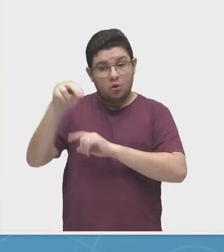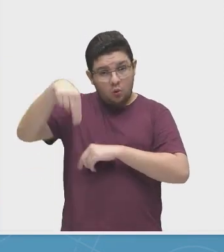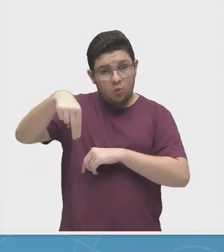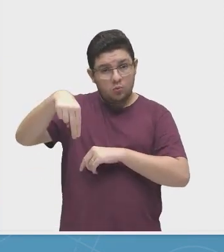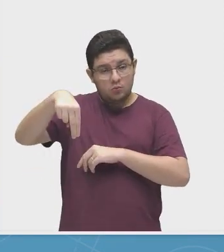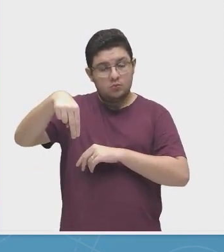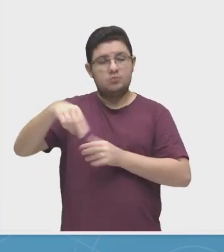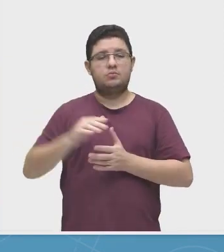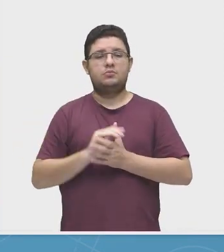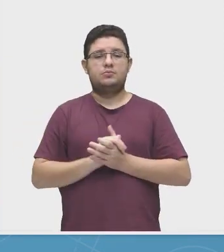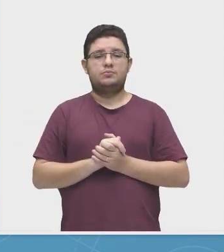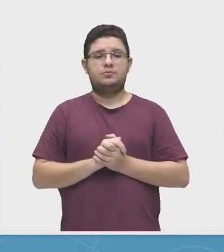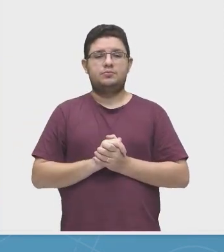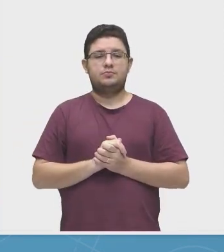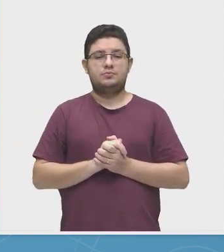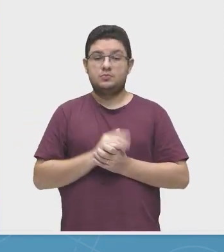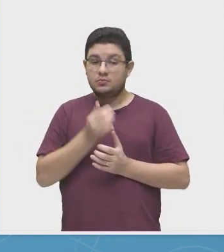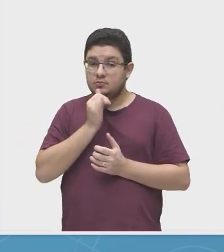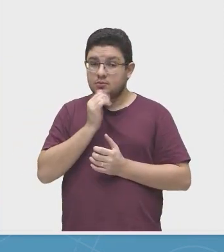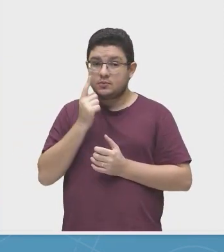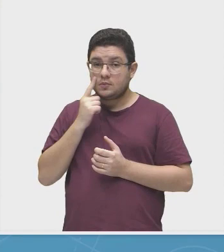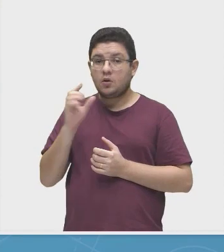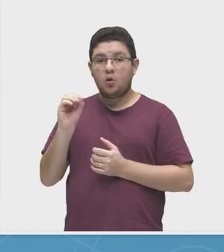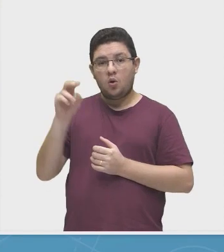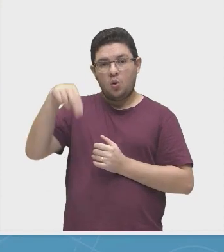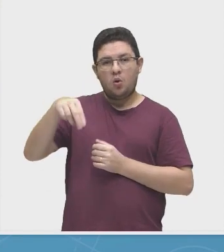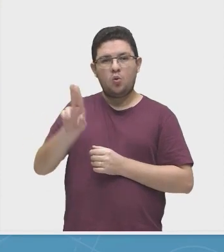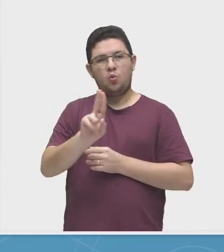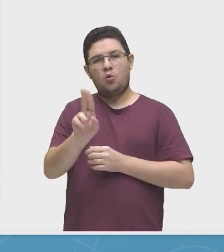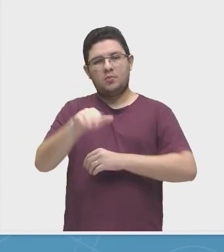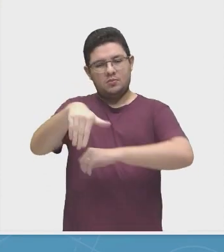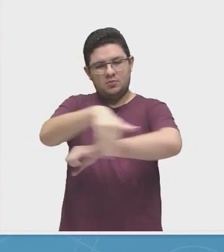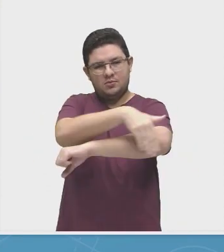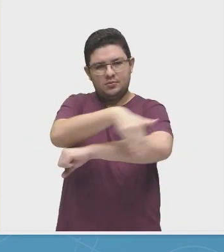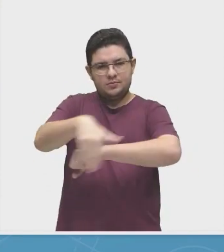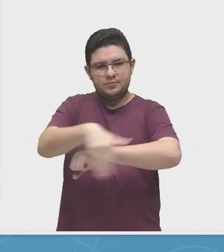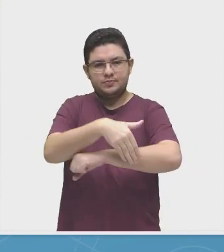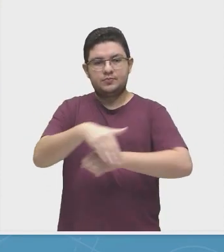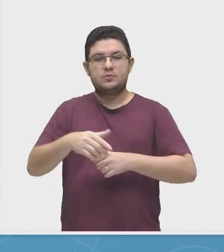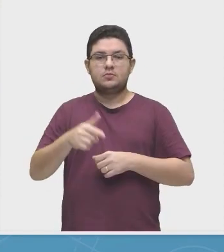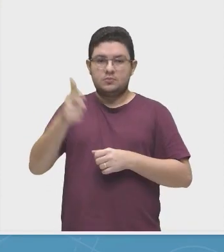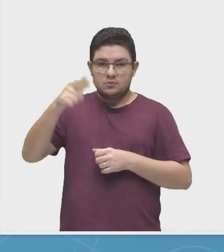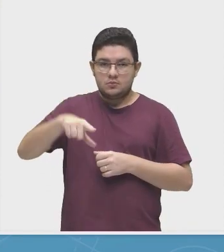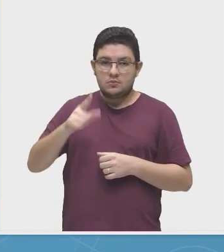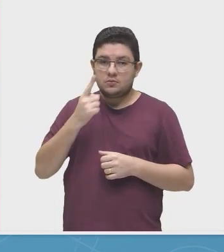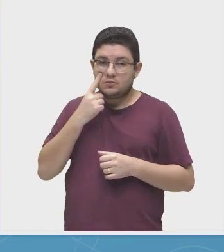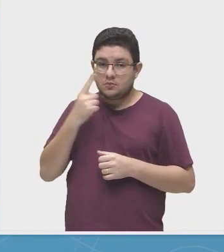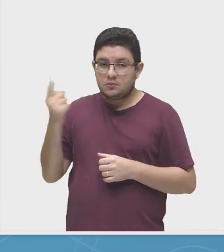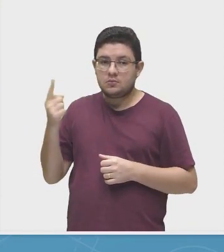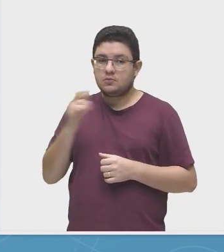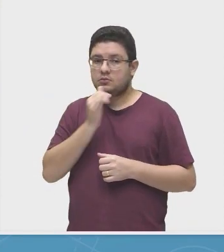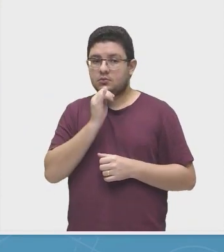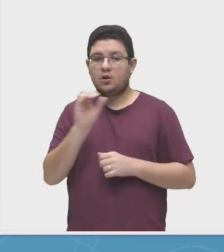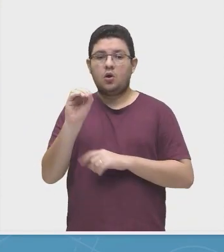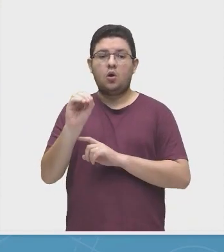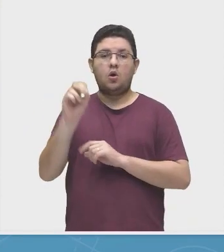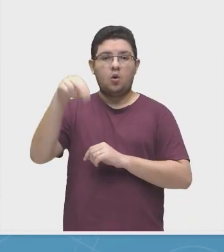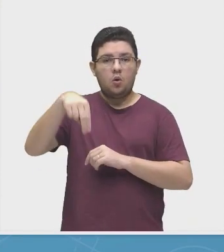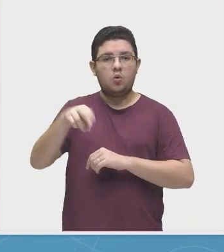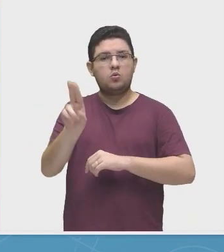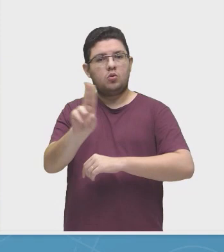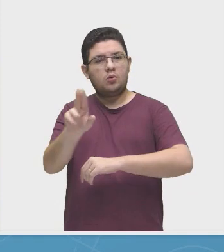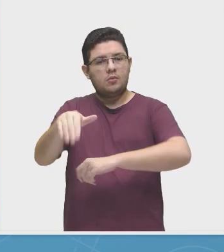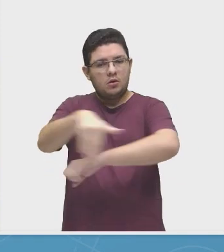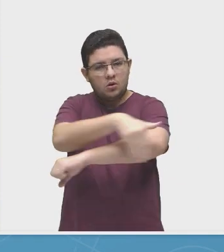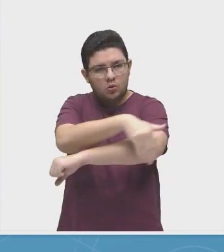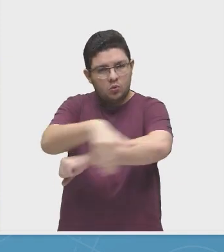ok? On Penn Street. Outro exemplo, olha só, on Valdomiro Lustosa Street. Nós estamos então